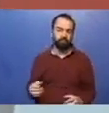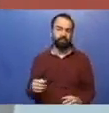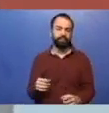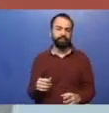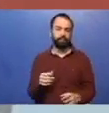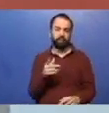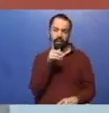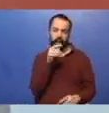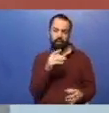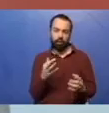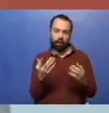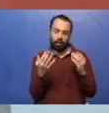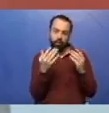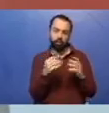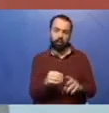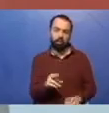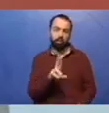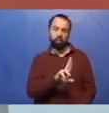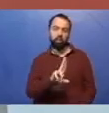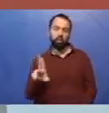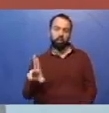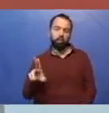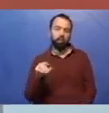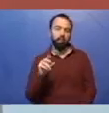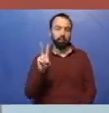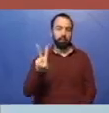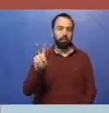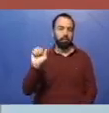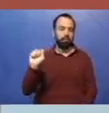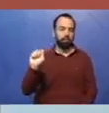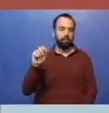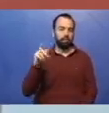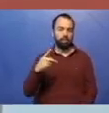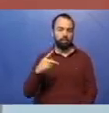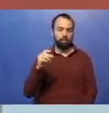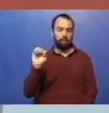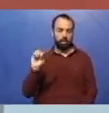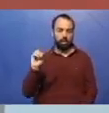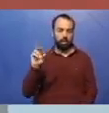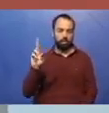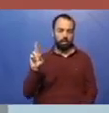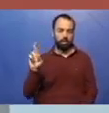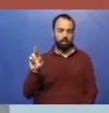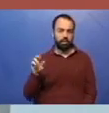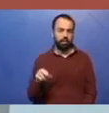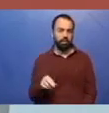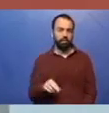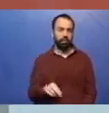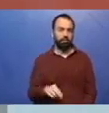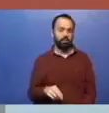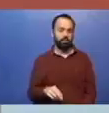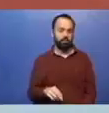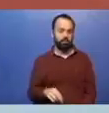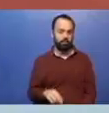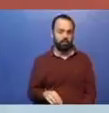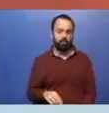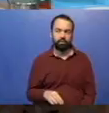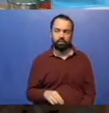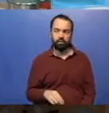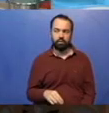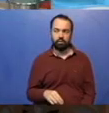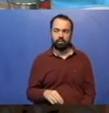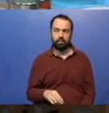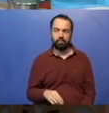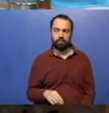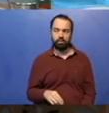professora, ela é chamada de vapor. Vocês podem observar, ó. Vou falar fumacinha, mas o certo falar